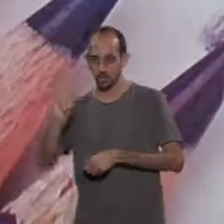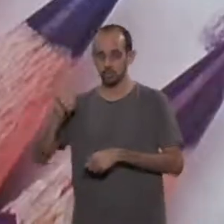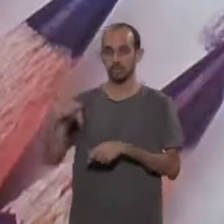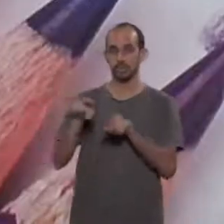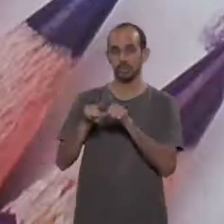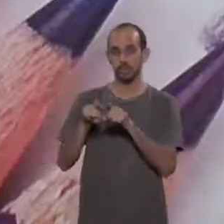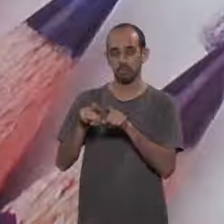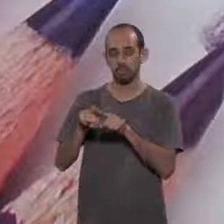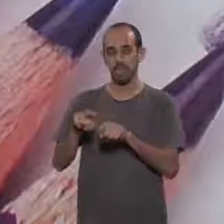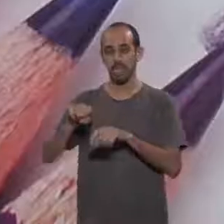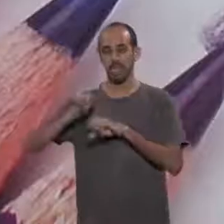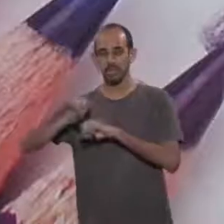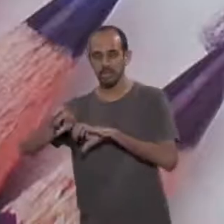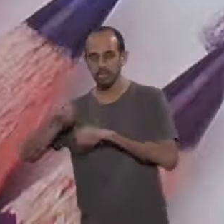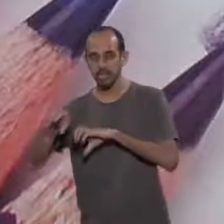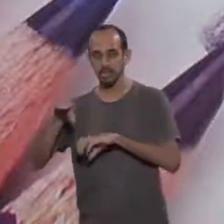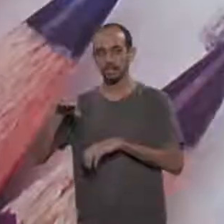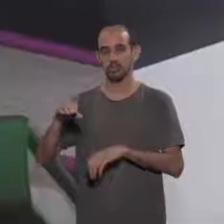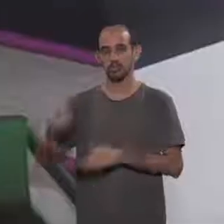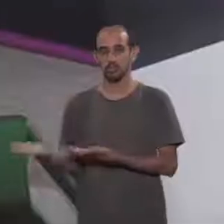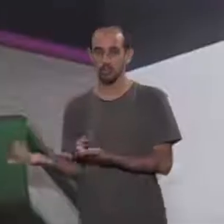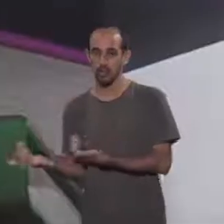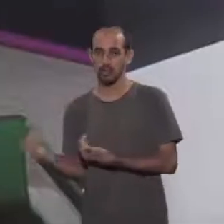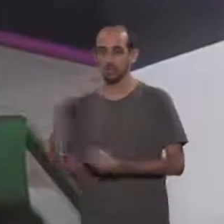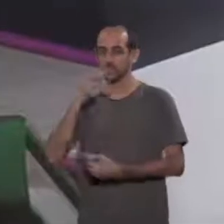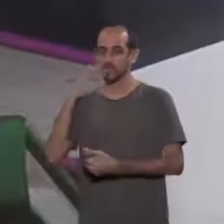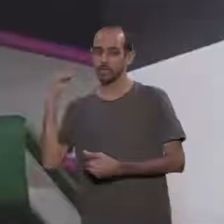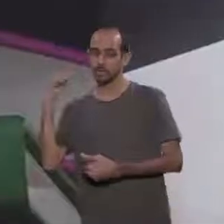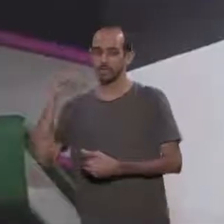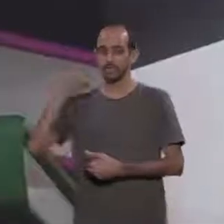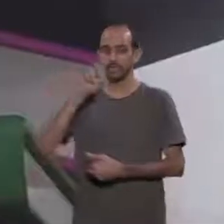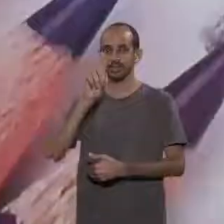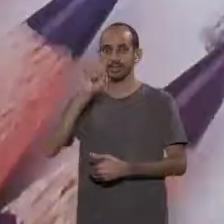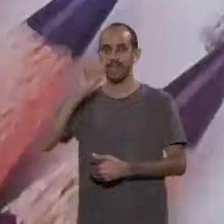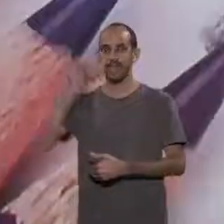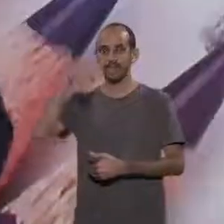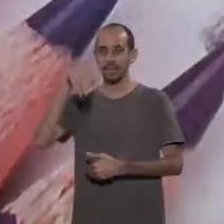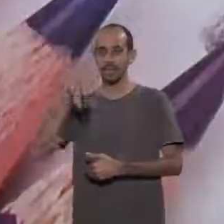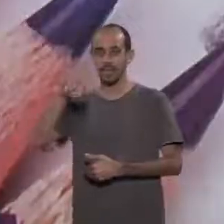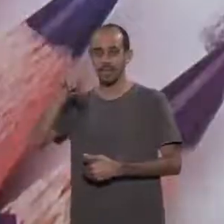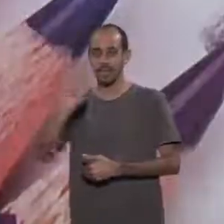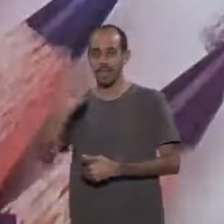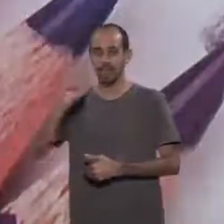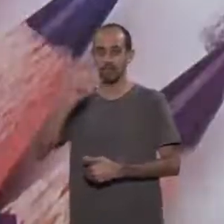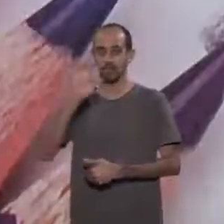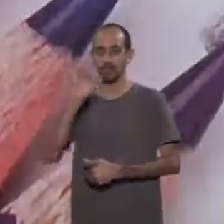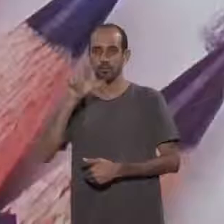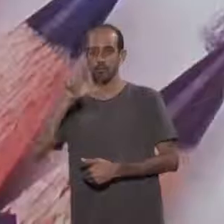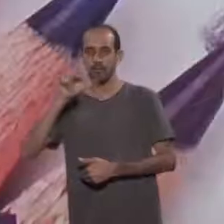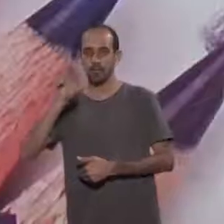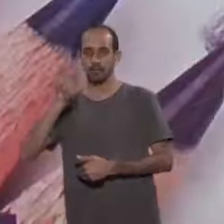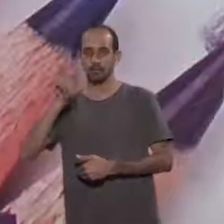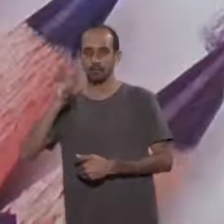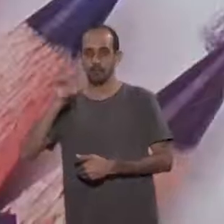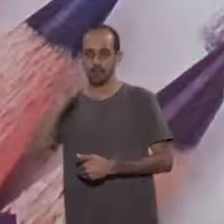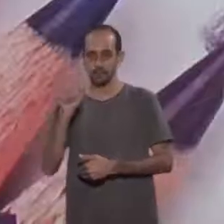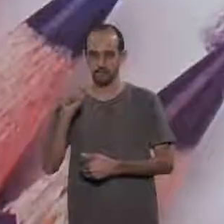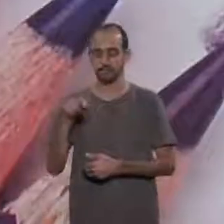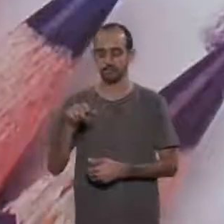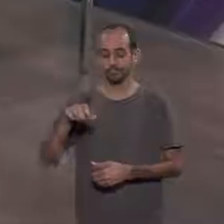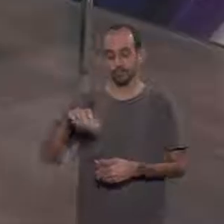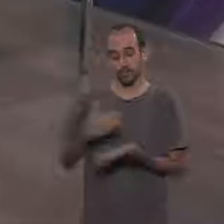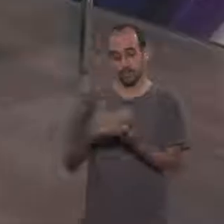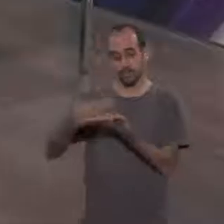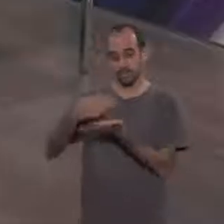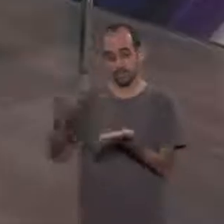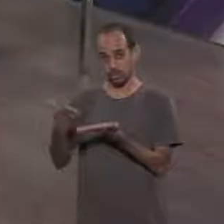educação de jovens e adultos, Daiana Flávia Bulhões dos Santos. Muito bem-vindas ao programa. Natália, eu quero